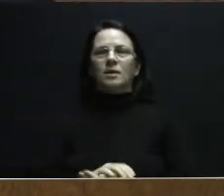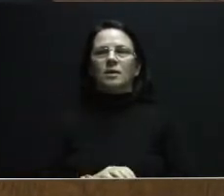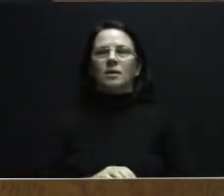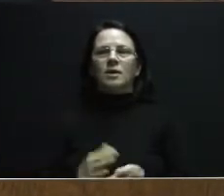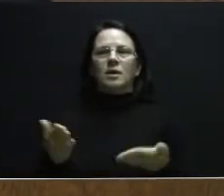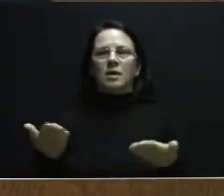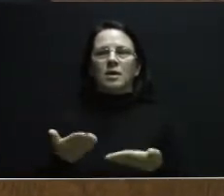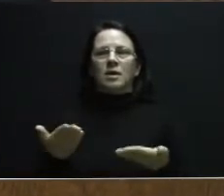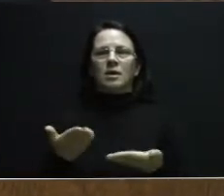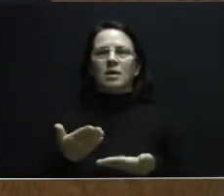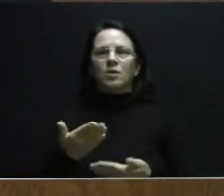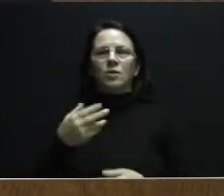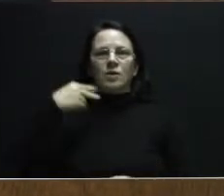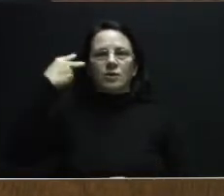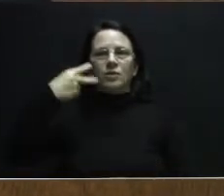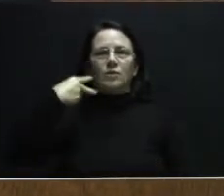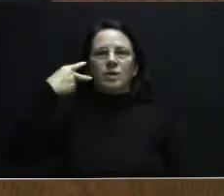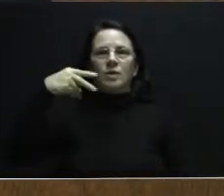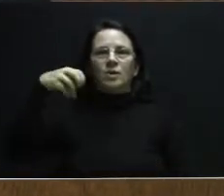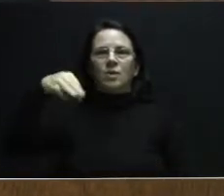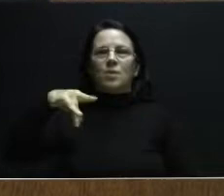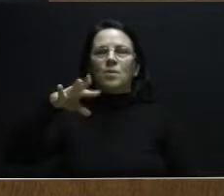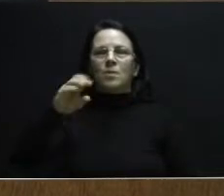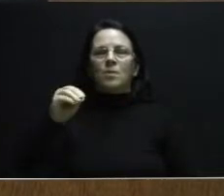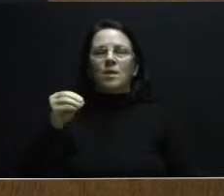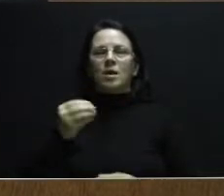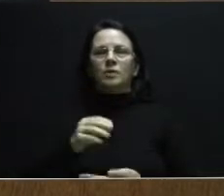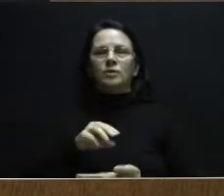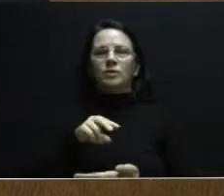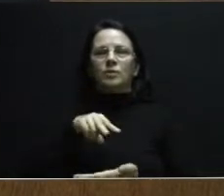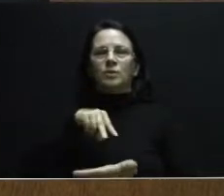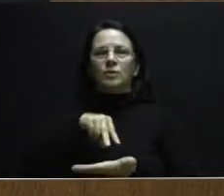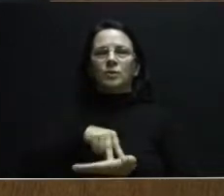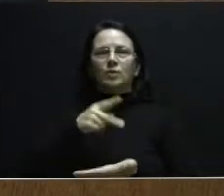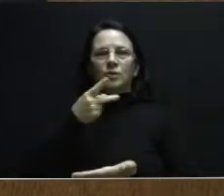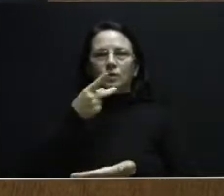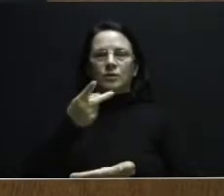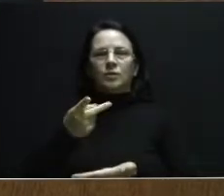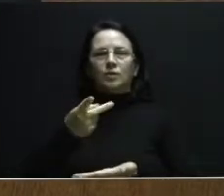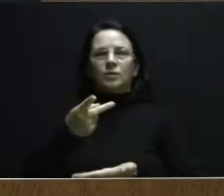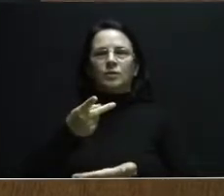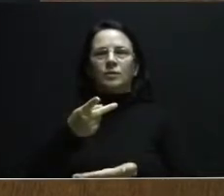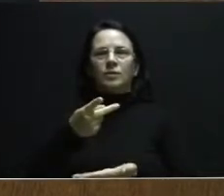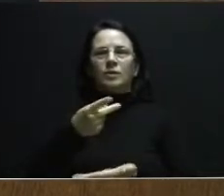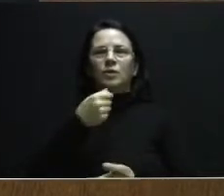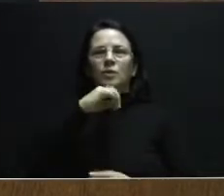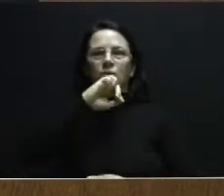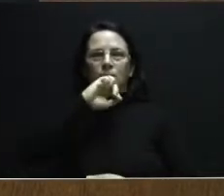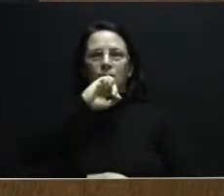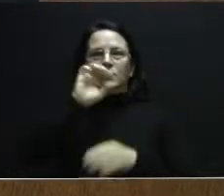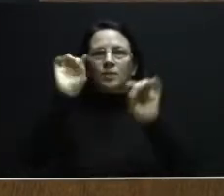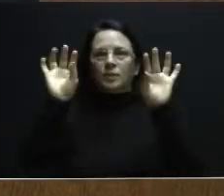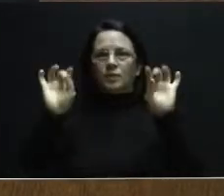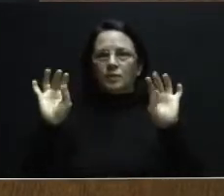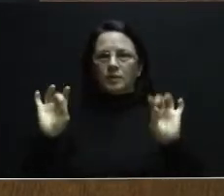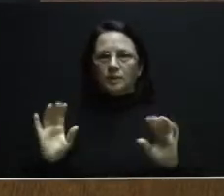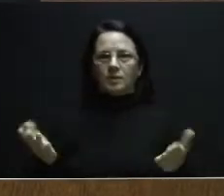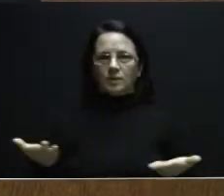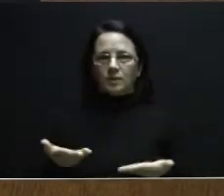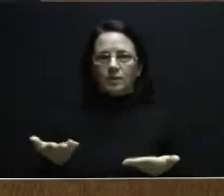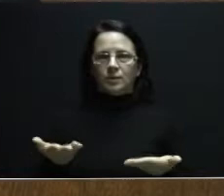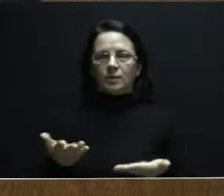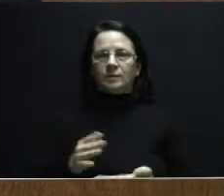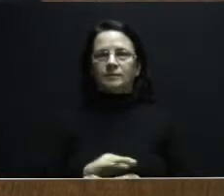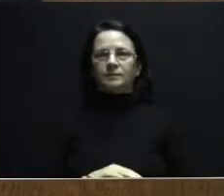instante, concedo a palavra ao vereador Marcinho para, em nome deste poder, proceder à saudação ao orador oficial desta solenidade,